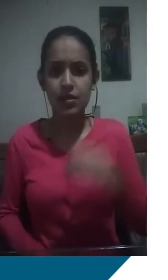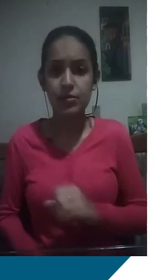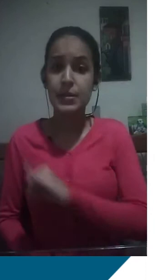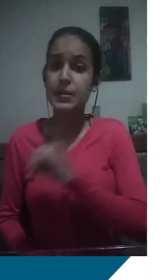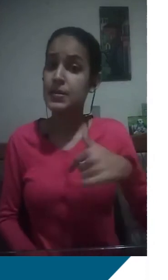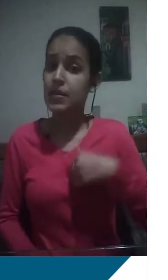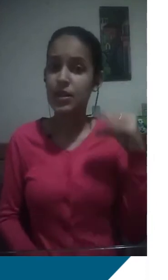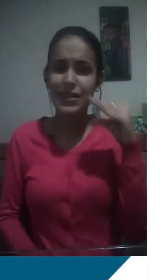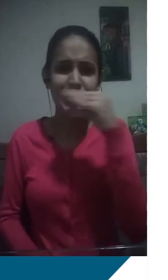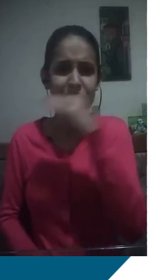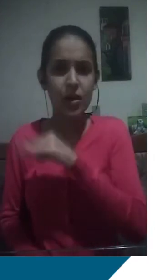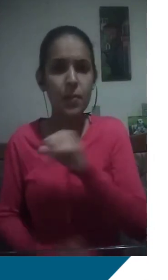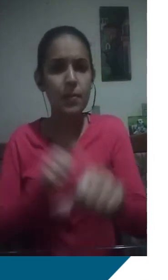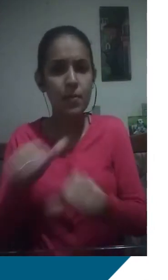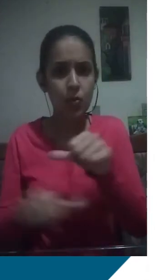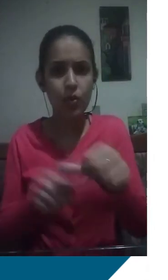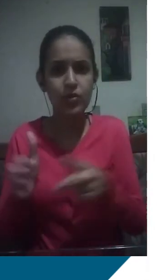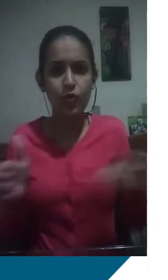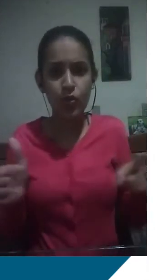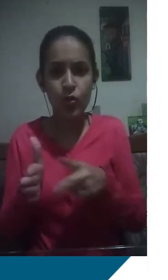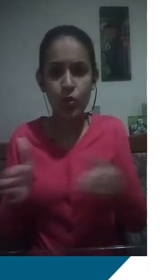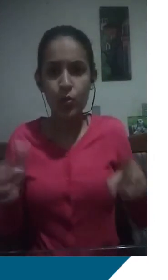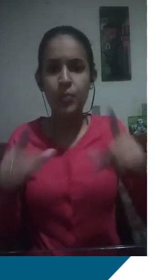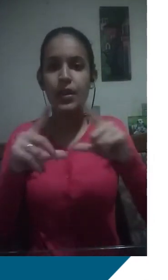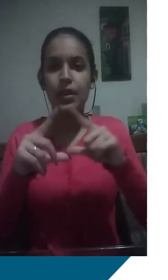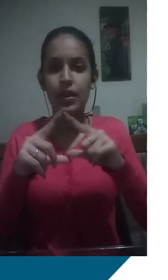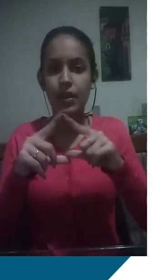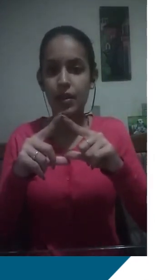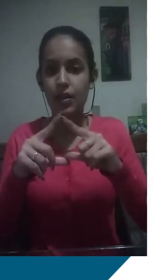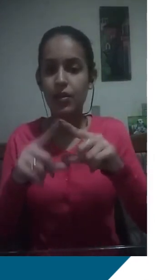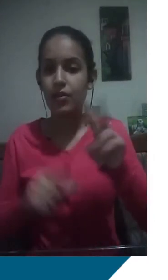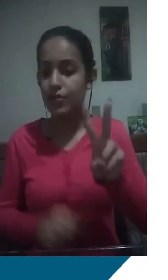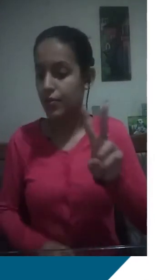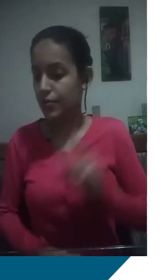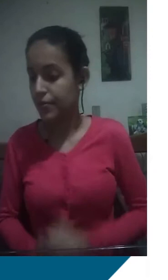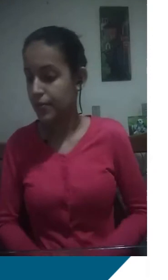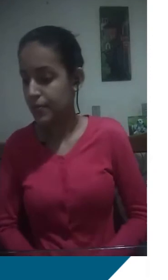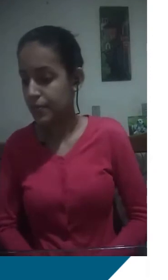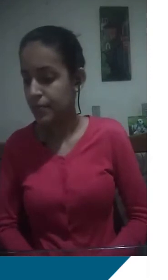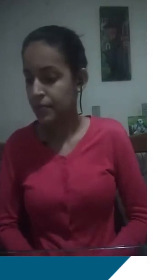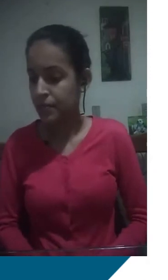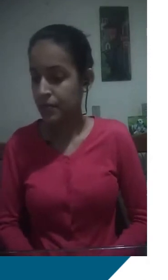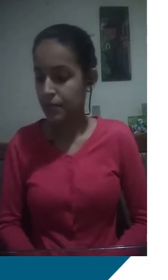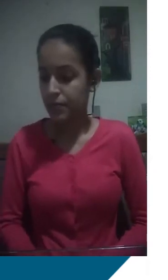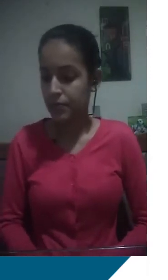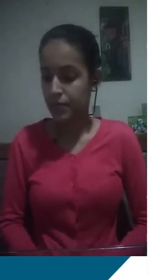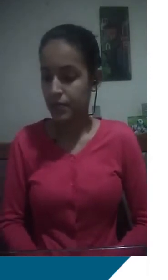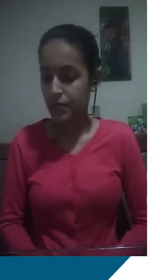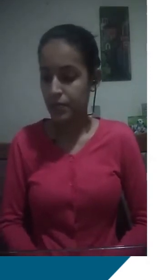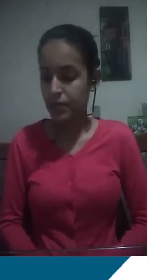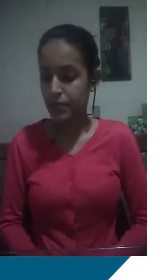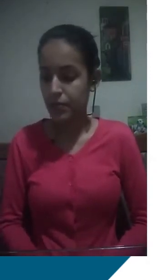uma variação de volume ΔV. Ele vai aumentar o seu volume completo. Sua variação de